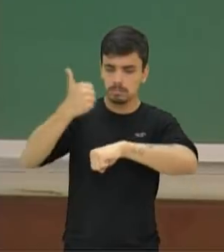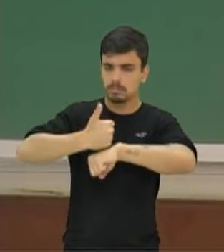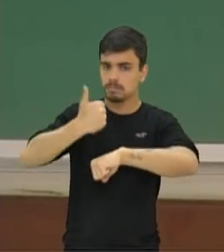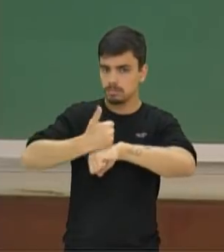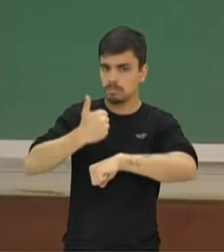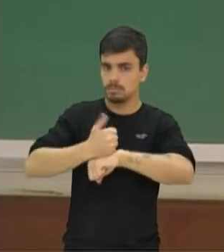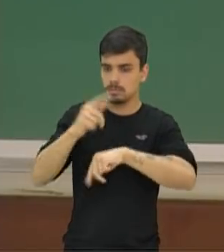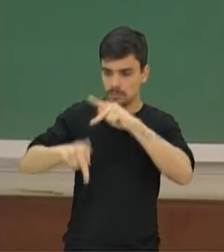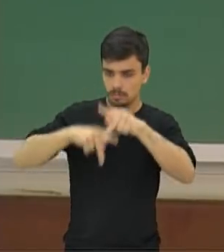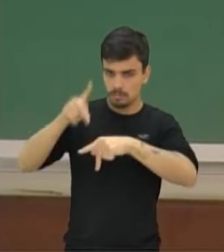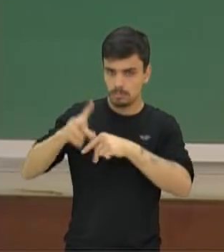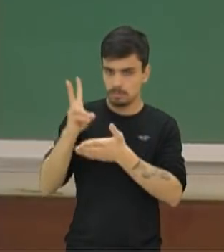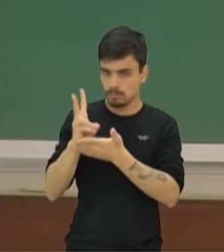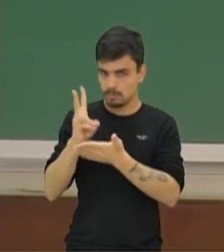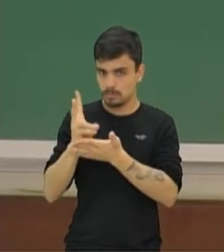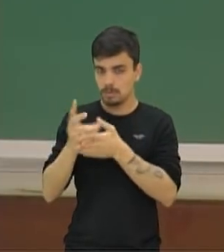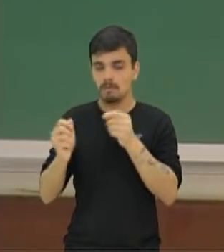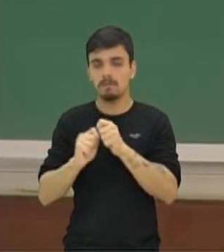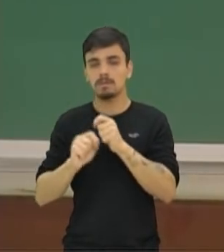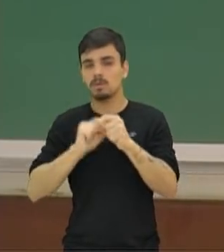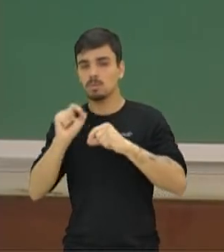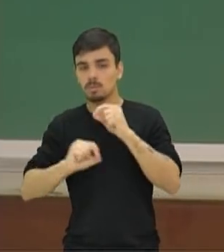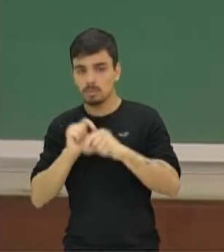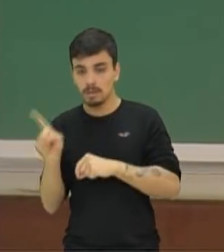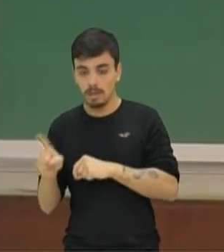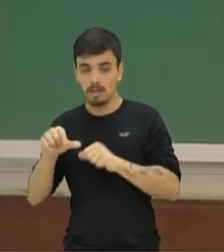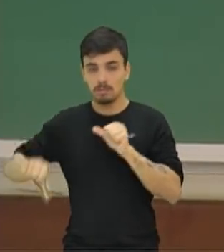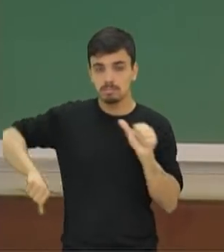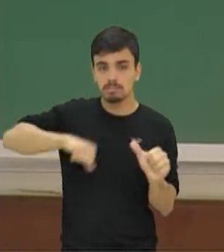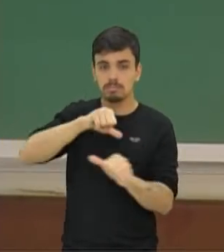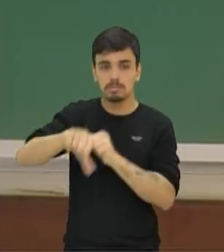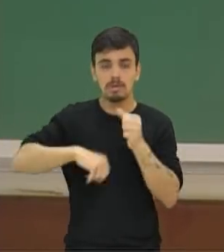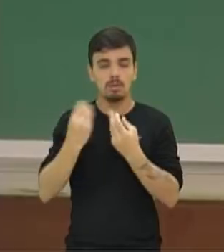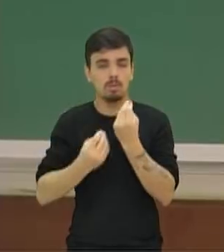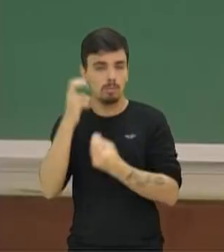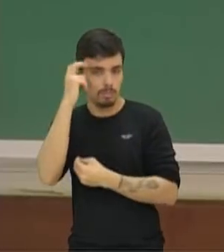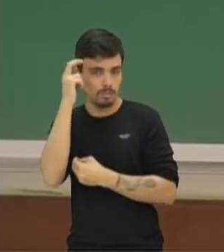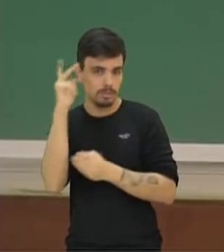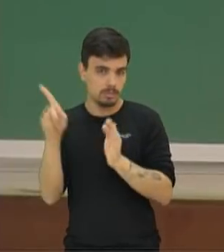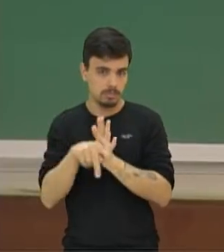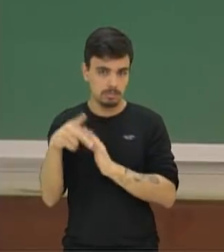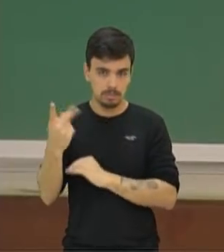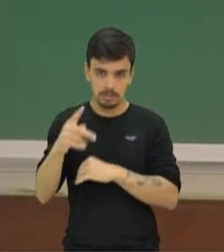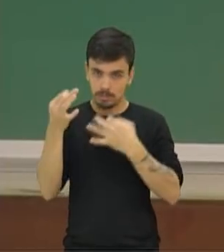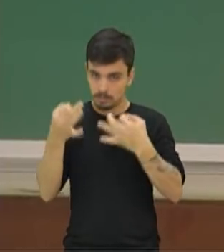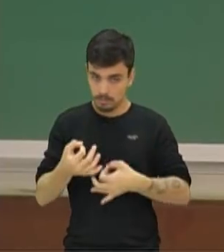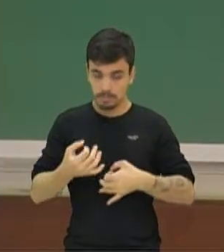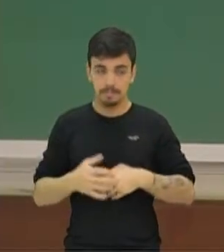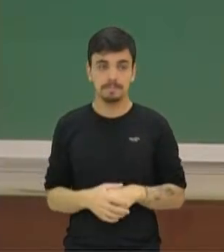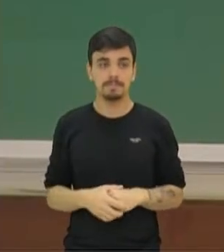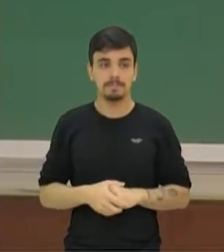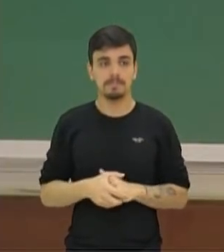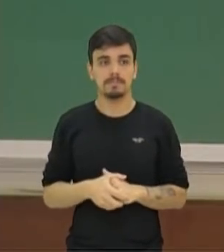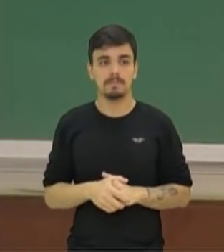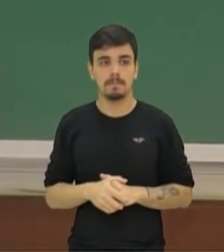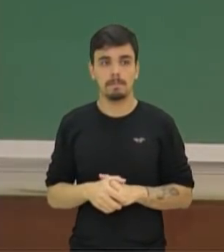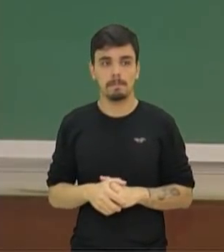né, dos povos indígenas, tentando fazer com que eles mudem ali a cultura deles também, né?